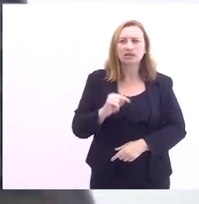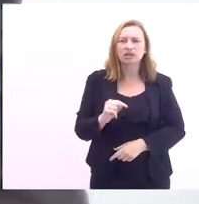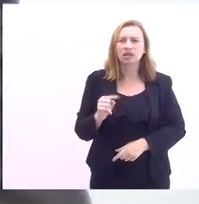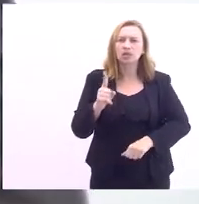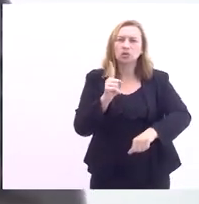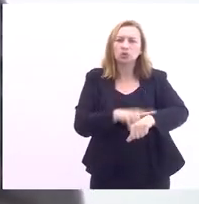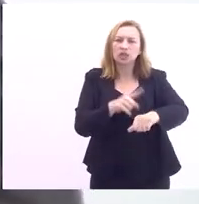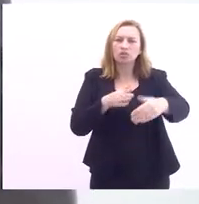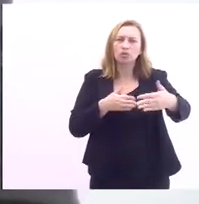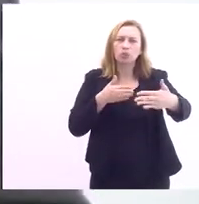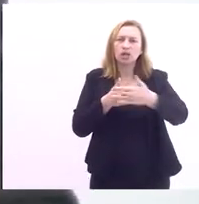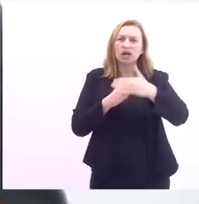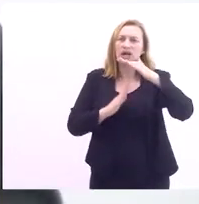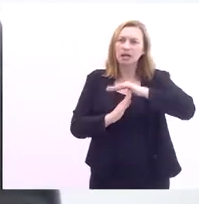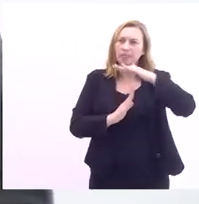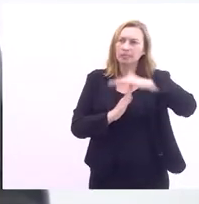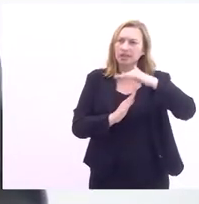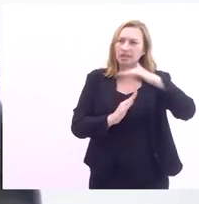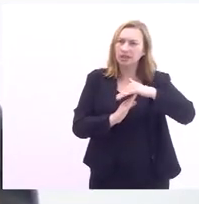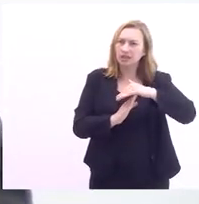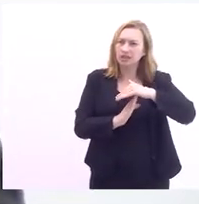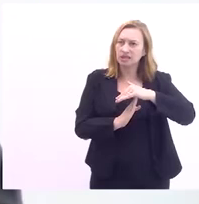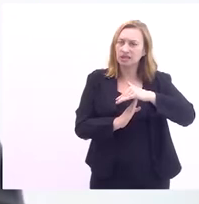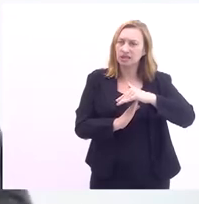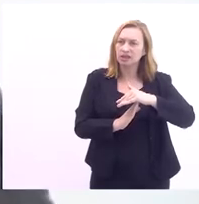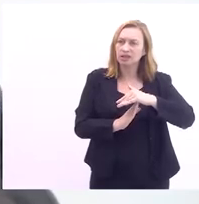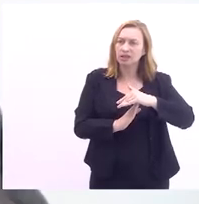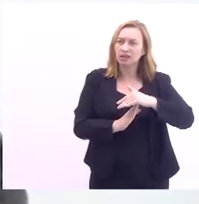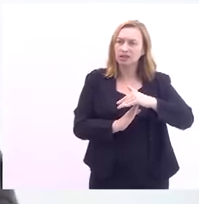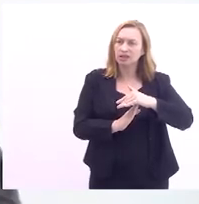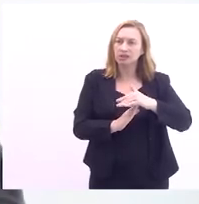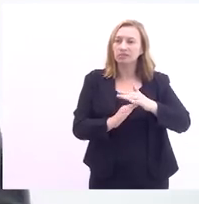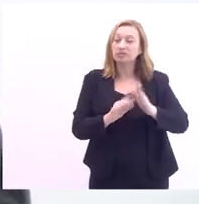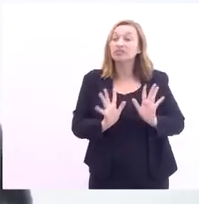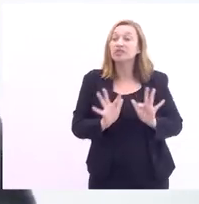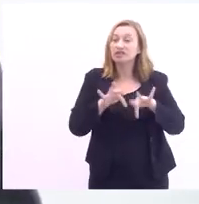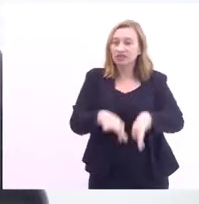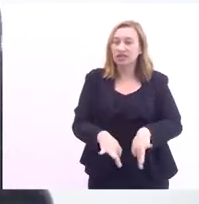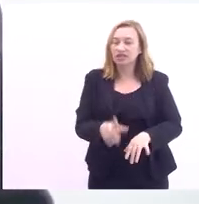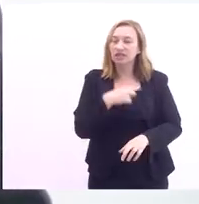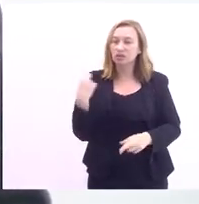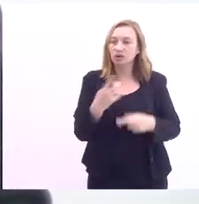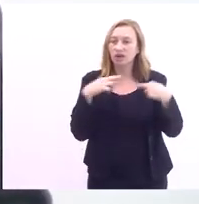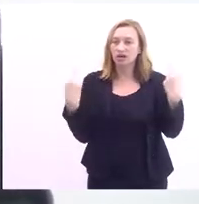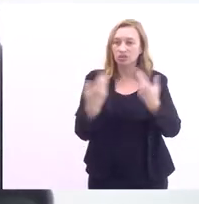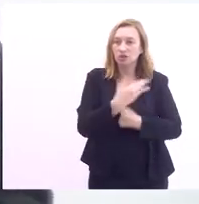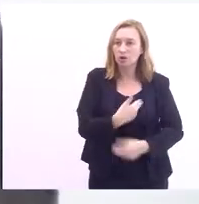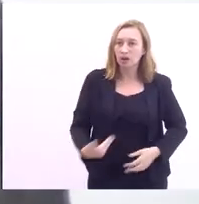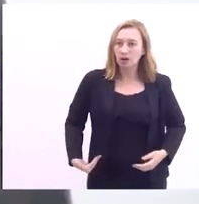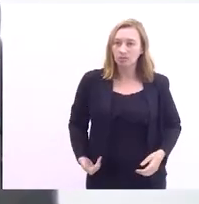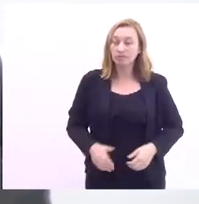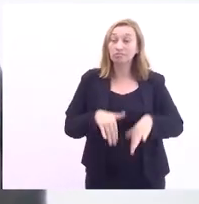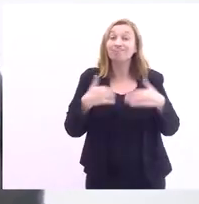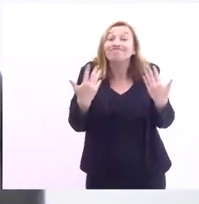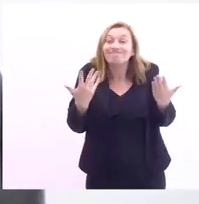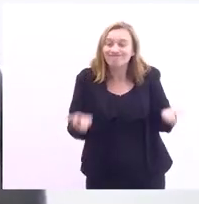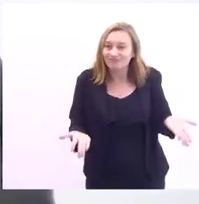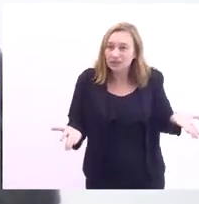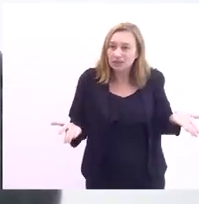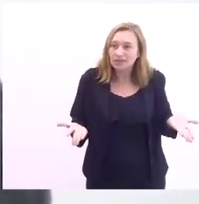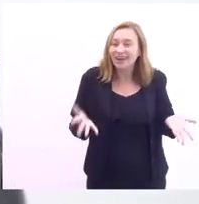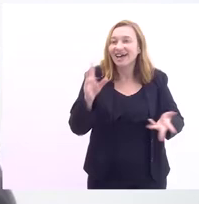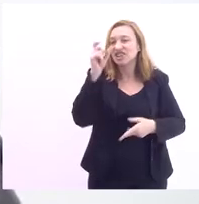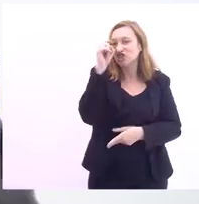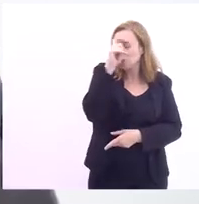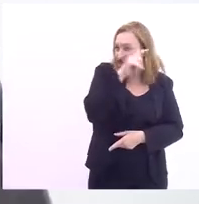tempo limite para a realização, para a conclusão da nossa audiência pública. Então, é